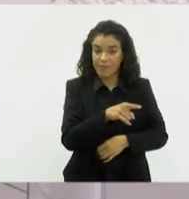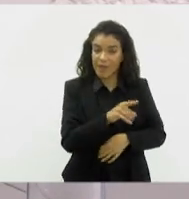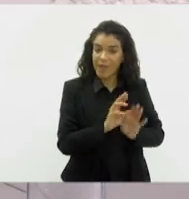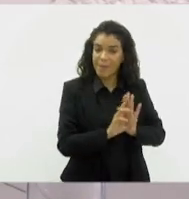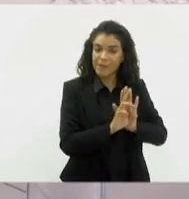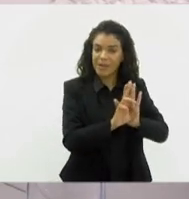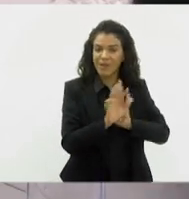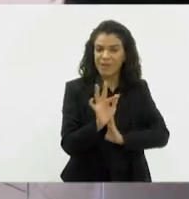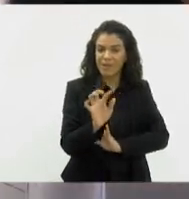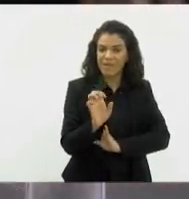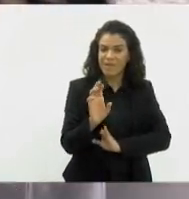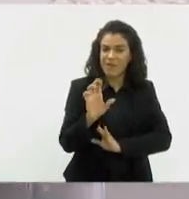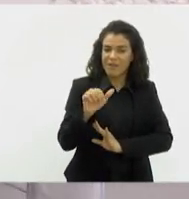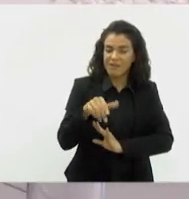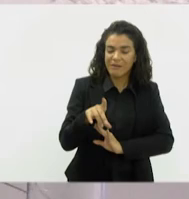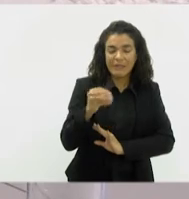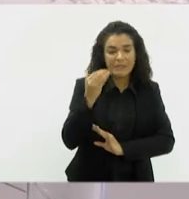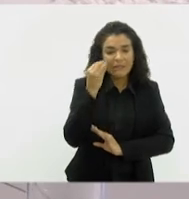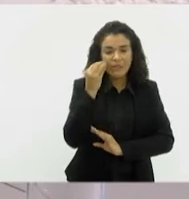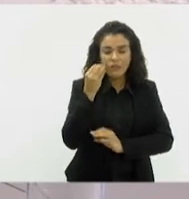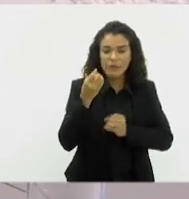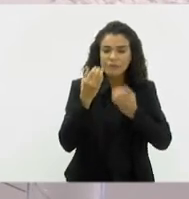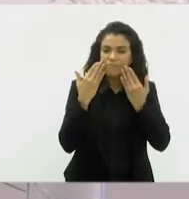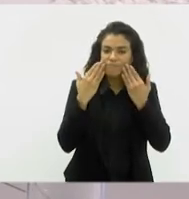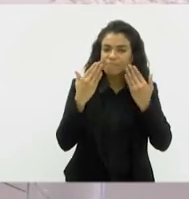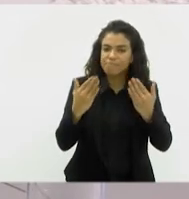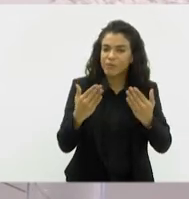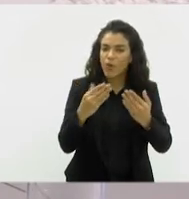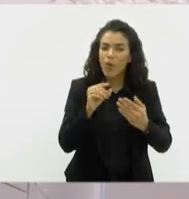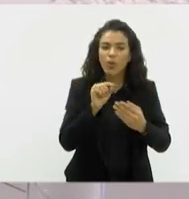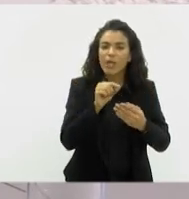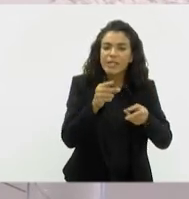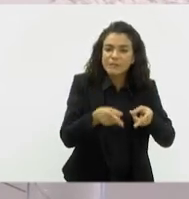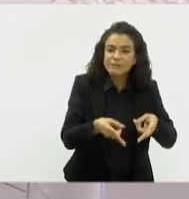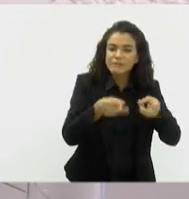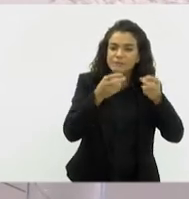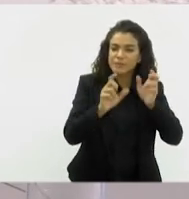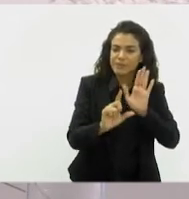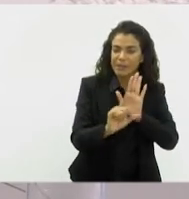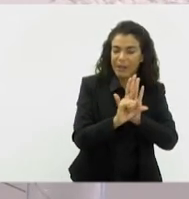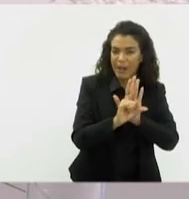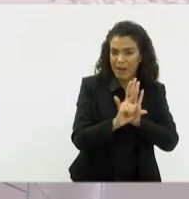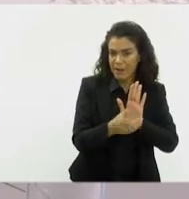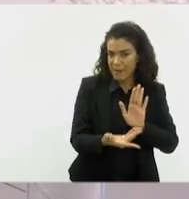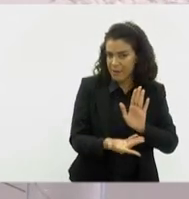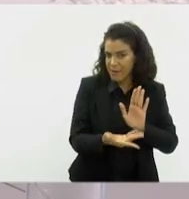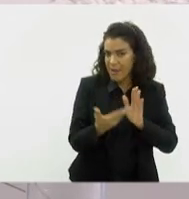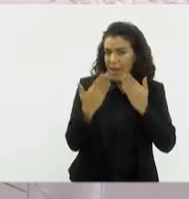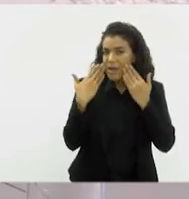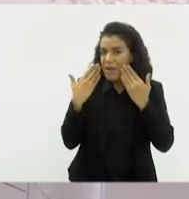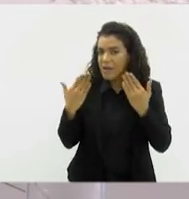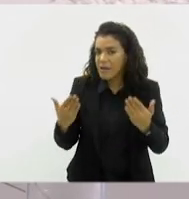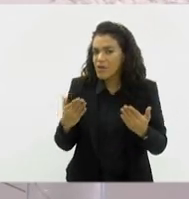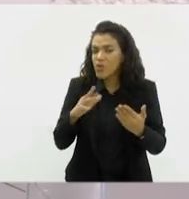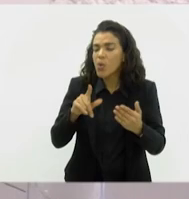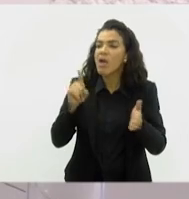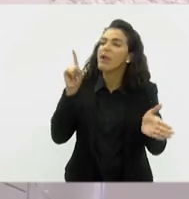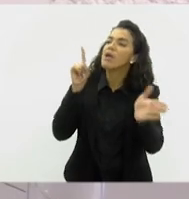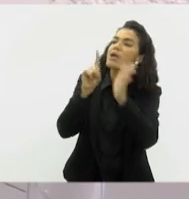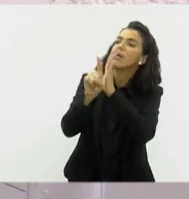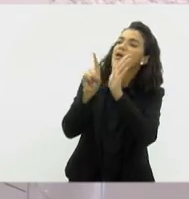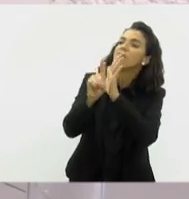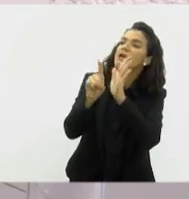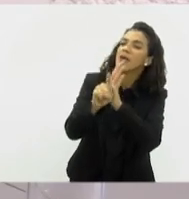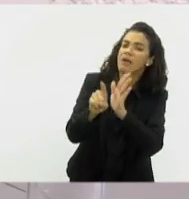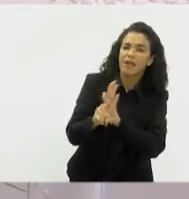Fernanda, tentou expressar um pouco do que eles olharam da legislação e como apresentaram aqui, mas não questionando os